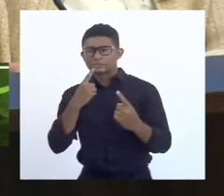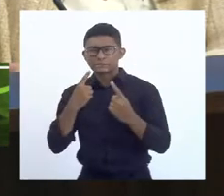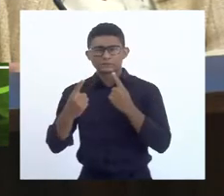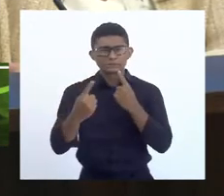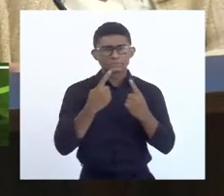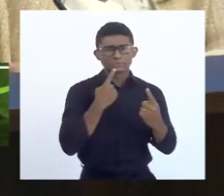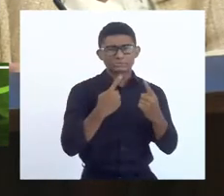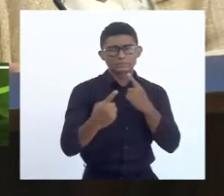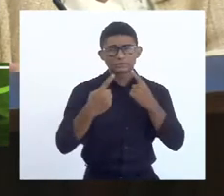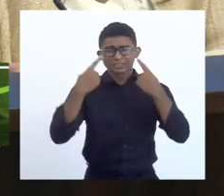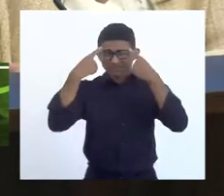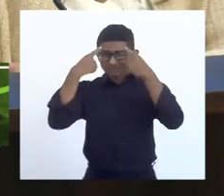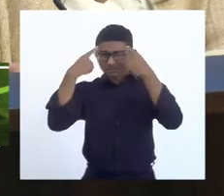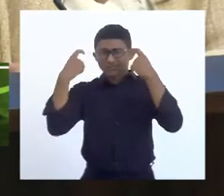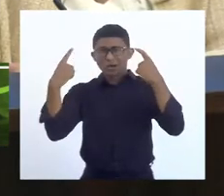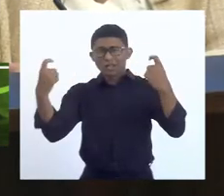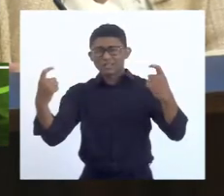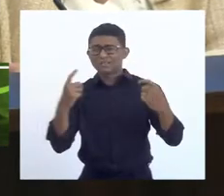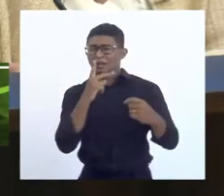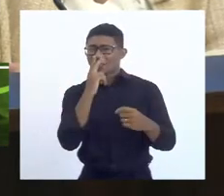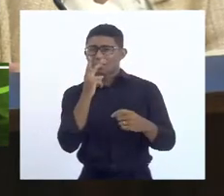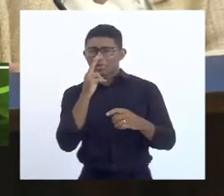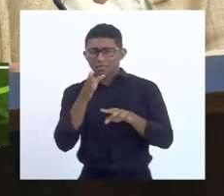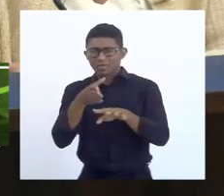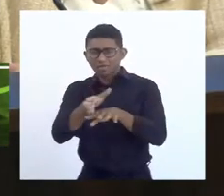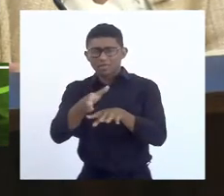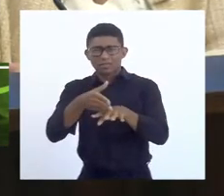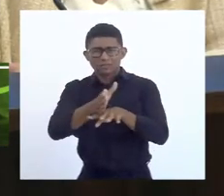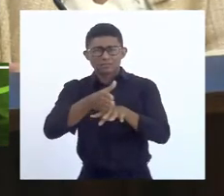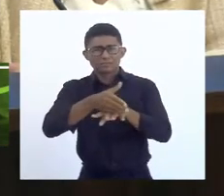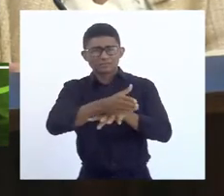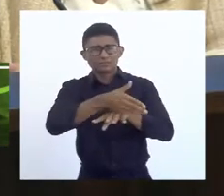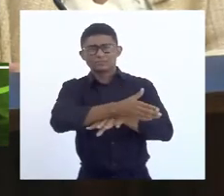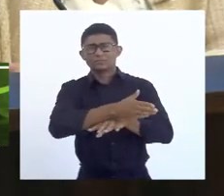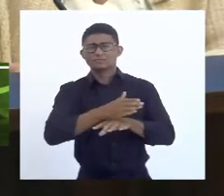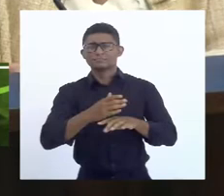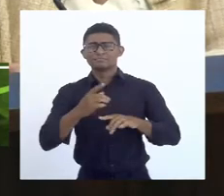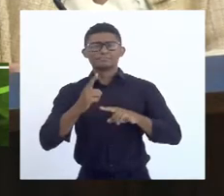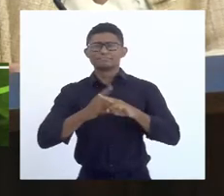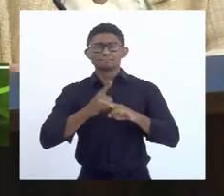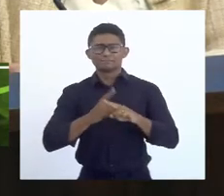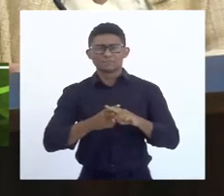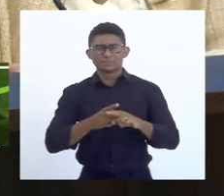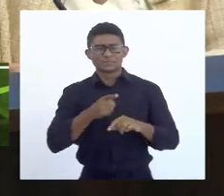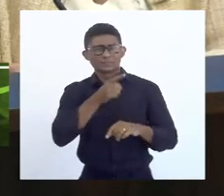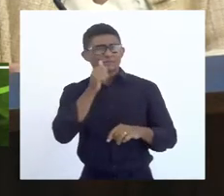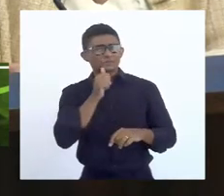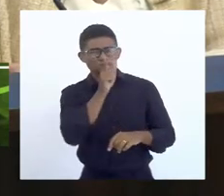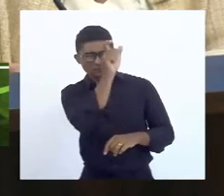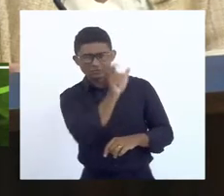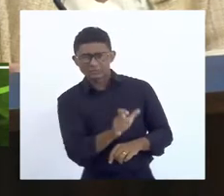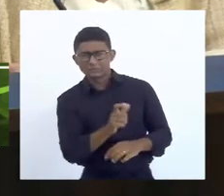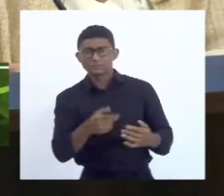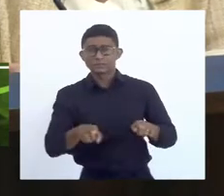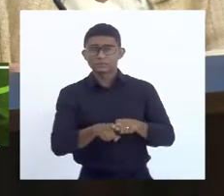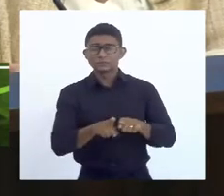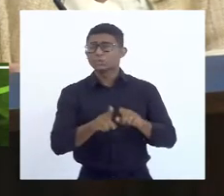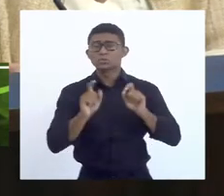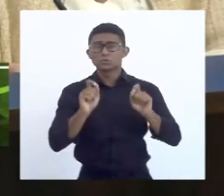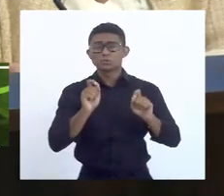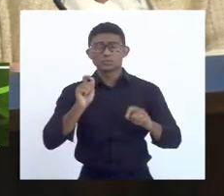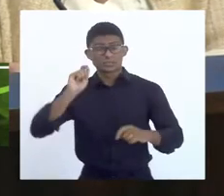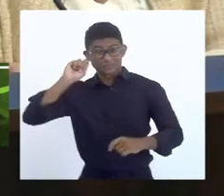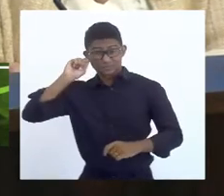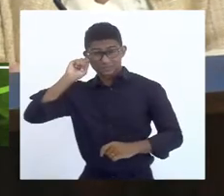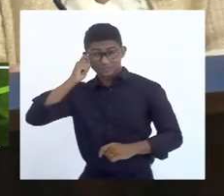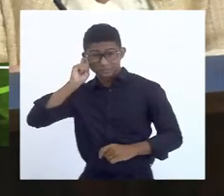violências que são multifacetadas, marcadas pelo gênero, mas não apenas, também pela raça, como é possível, e